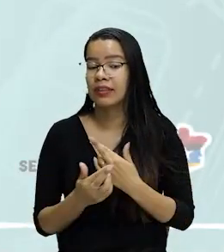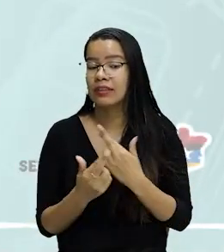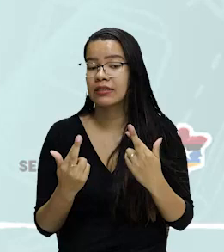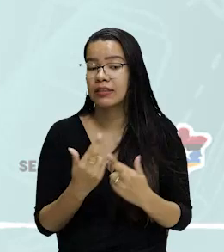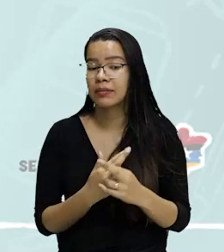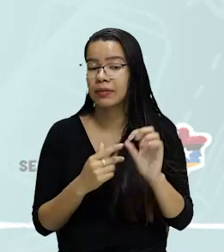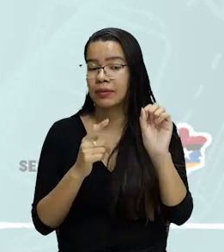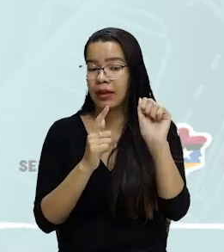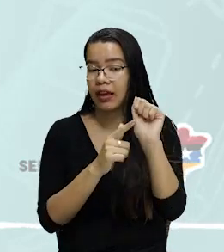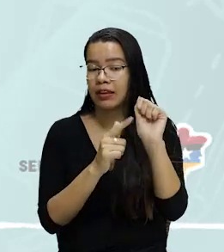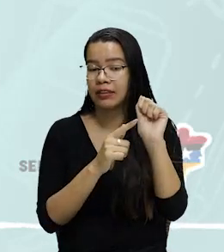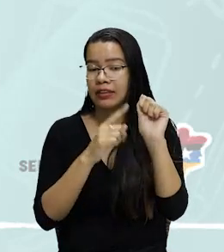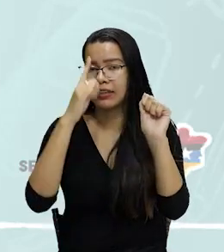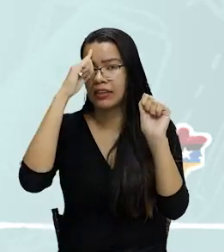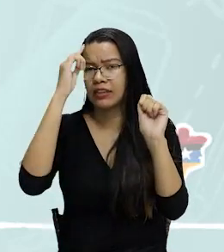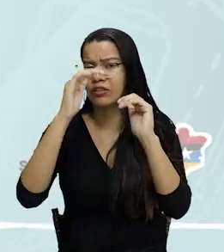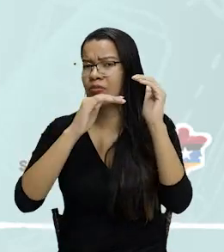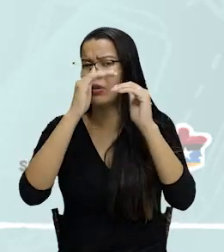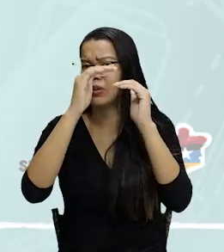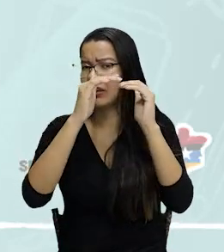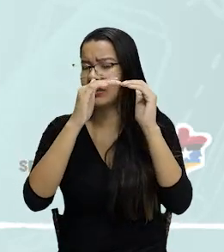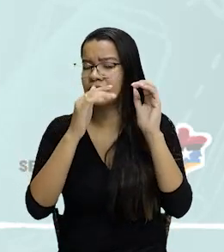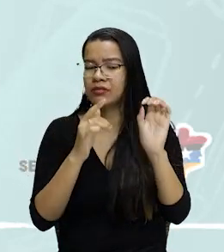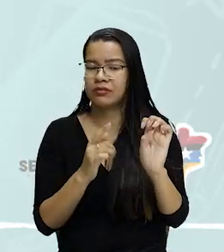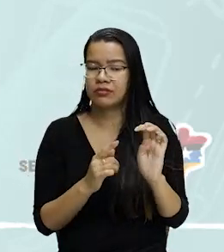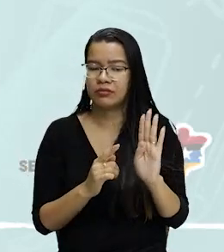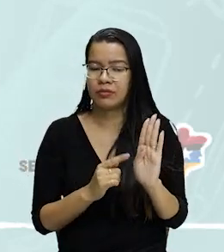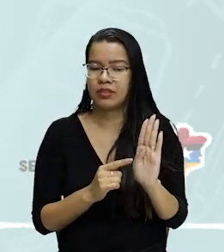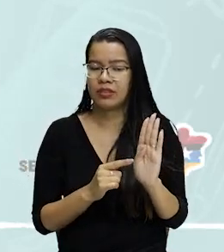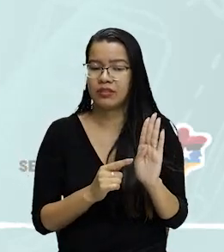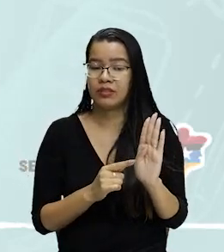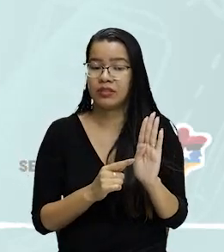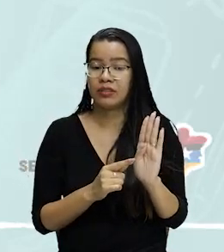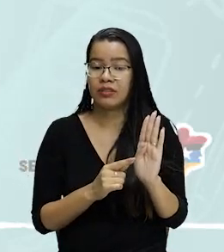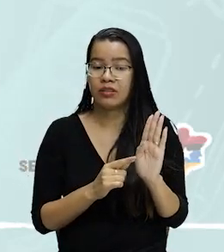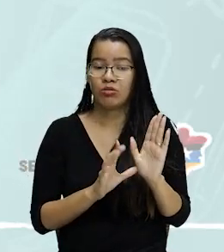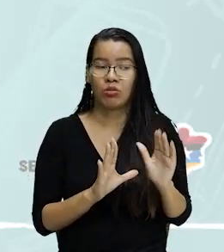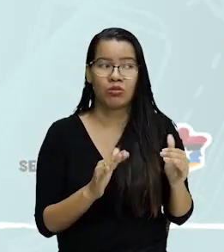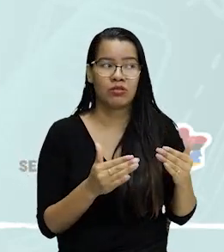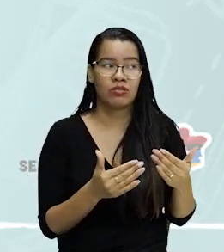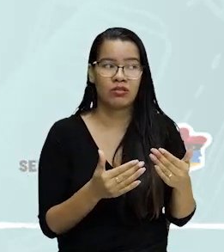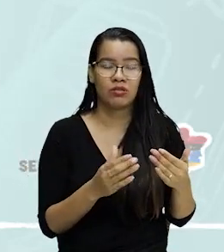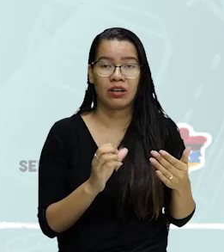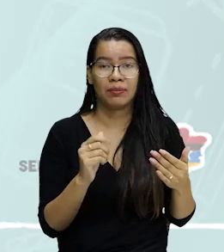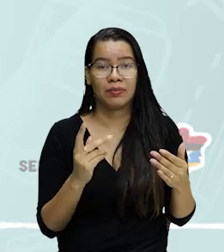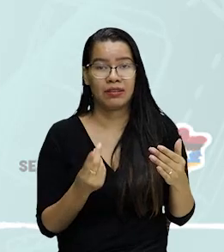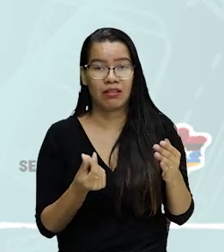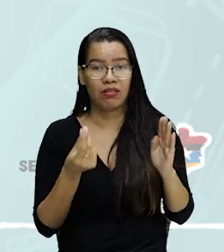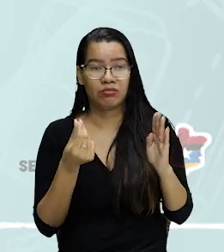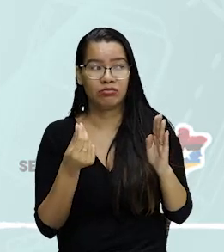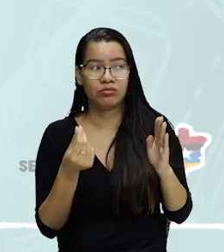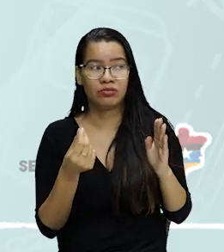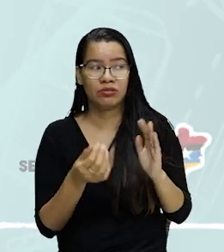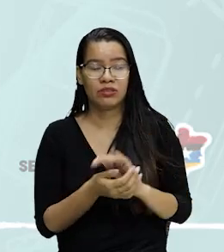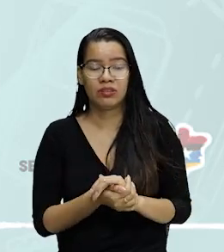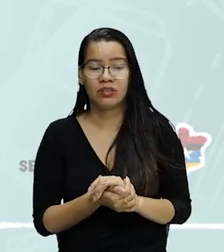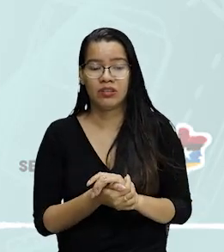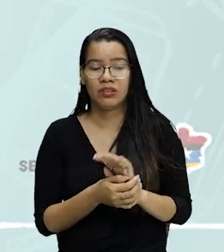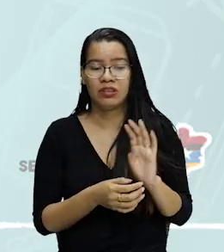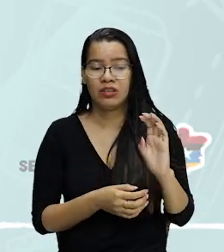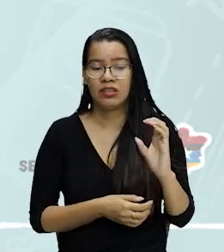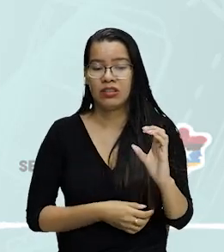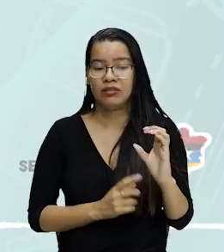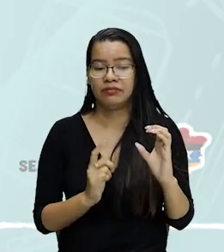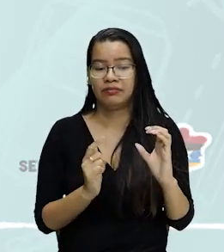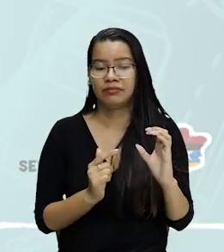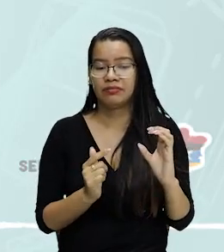ideia de progresso, ela está se relacionando-se à concentração do capital, ela está se